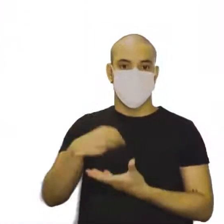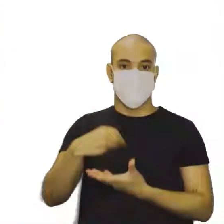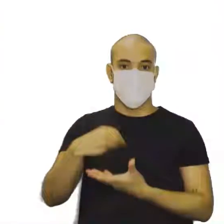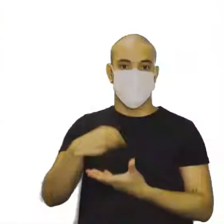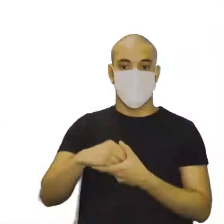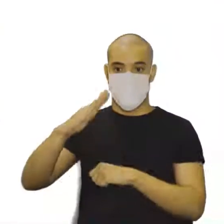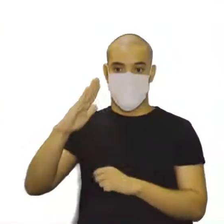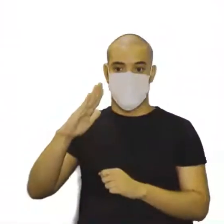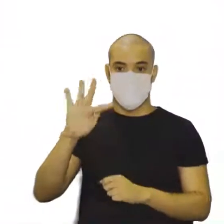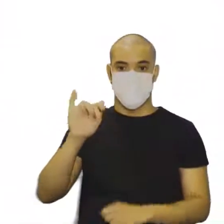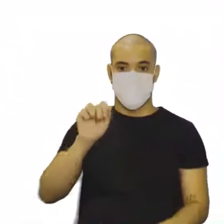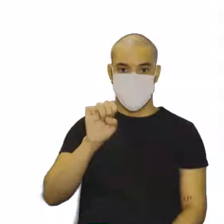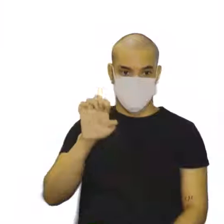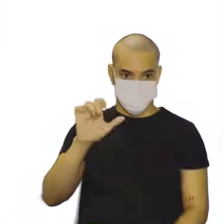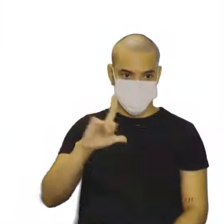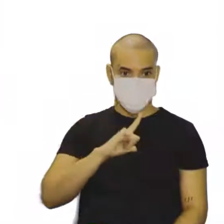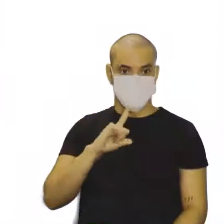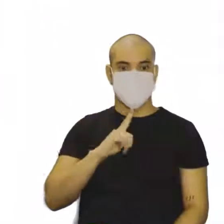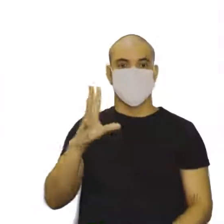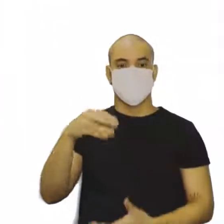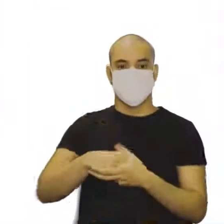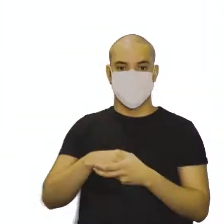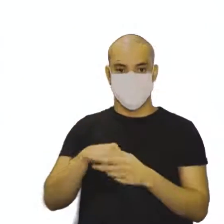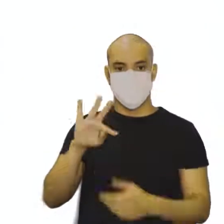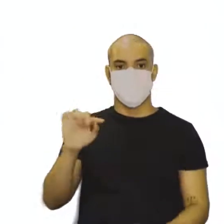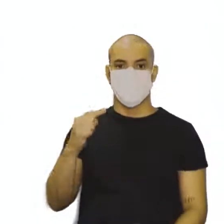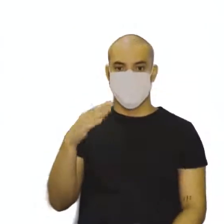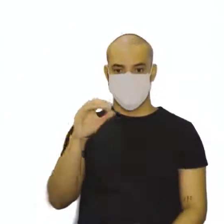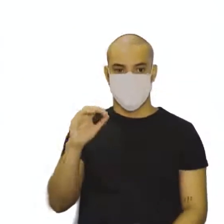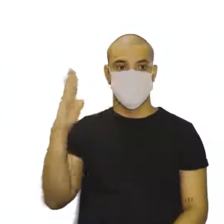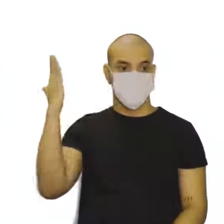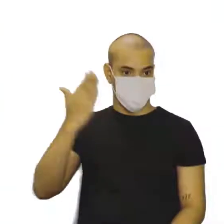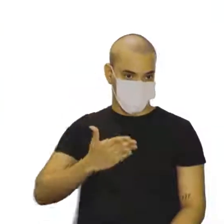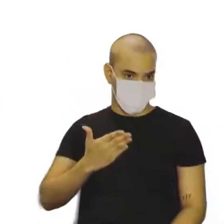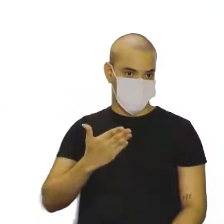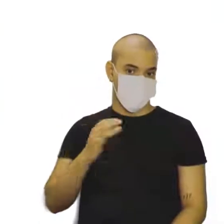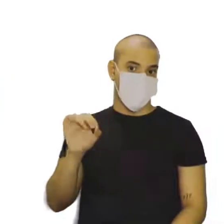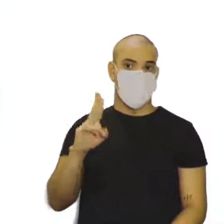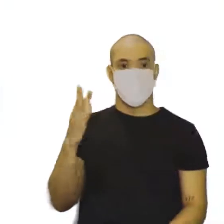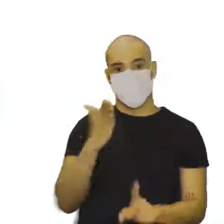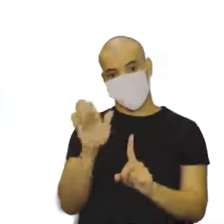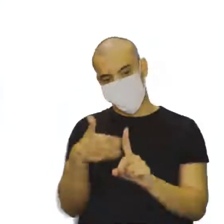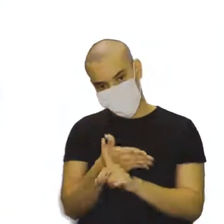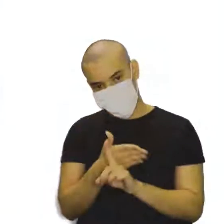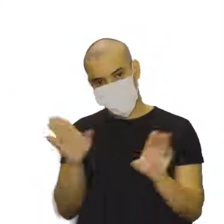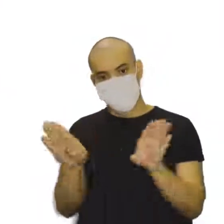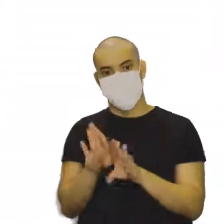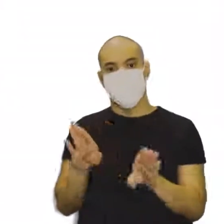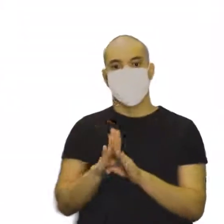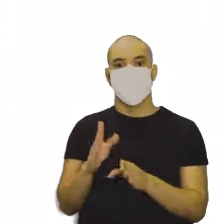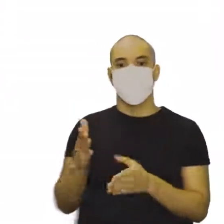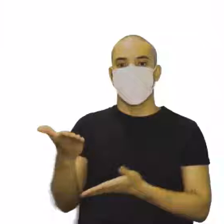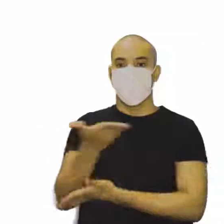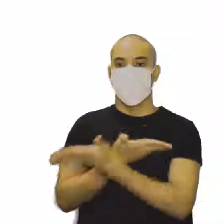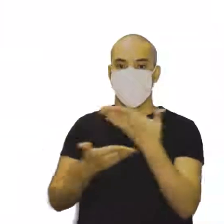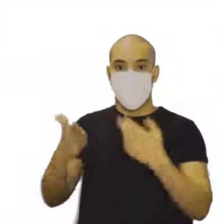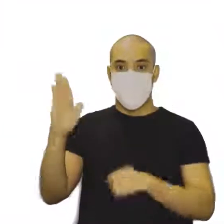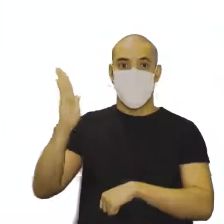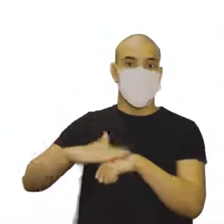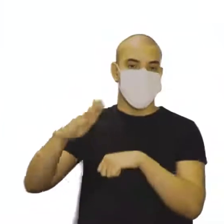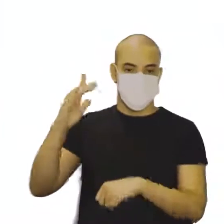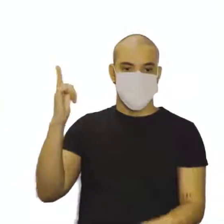mais fases, podem gerar sobretensões de forma direta ou indireta, redistribuição são